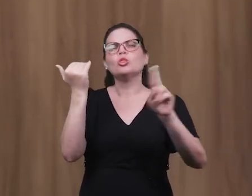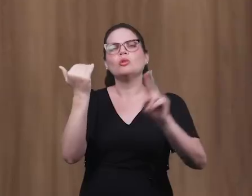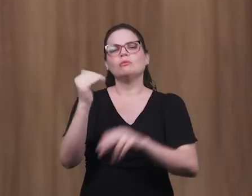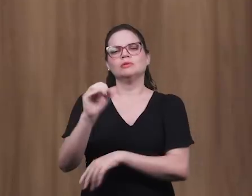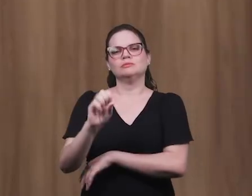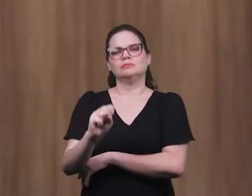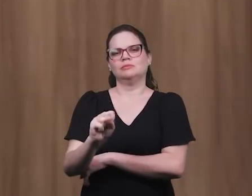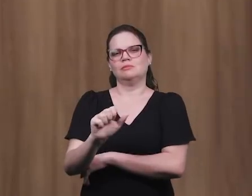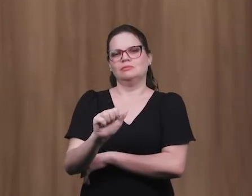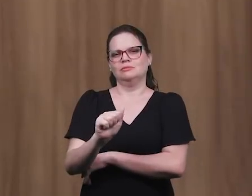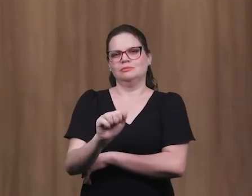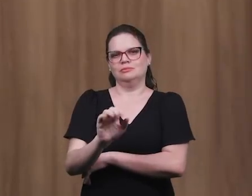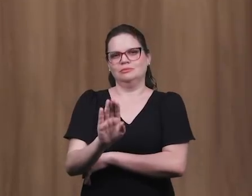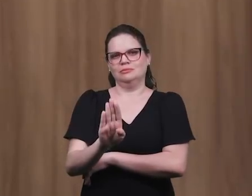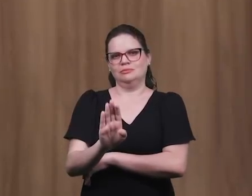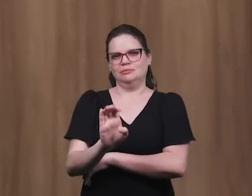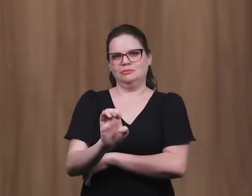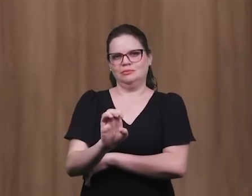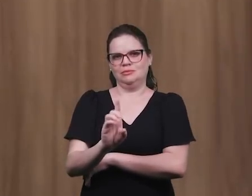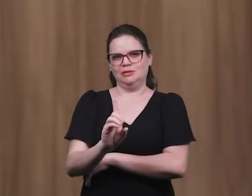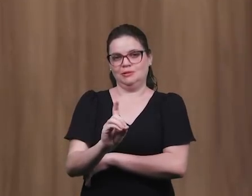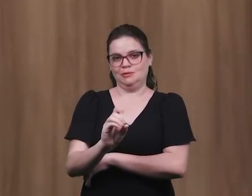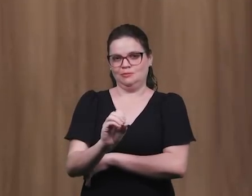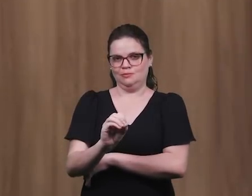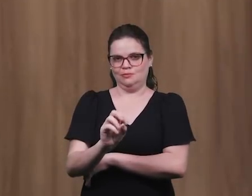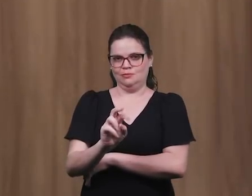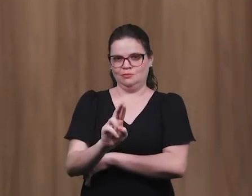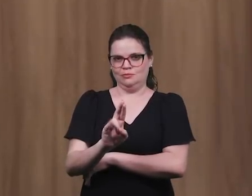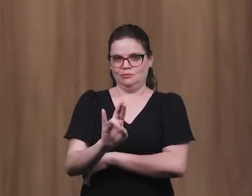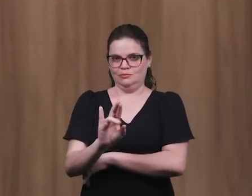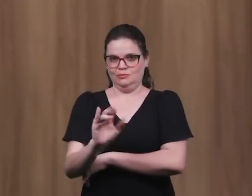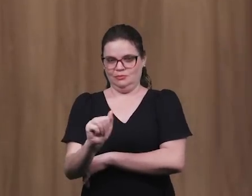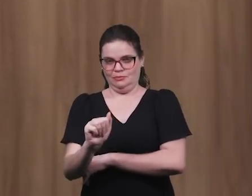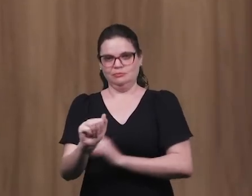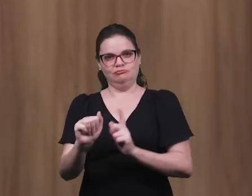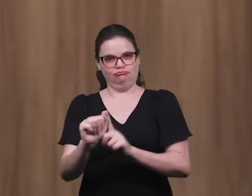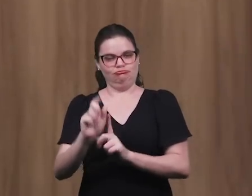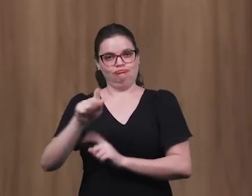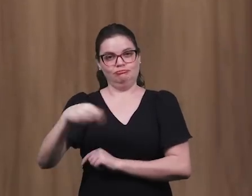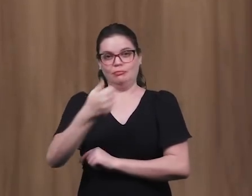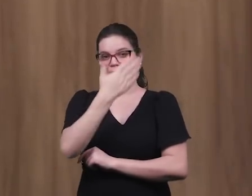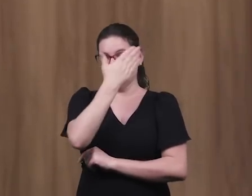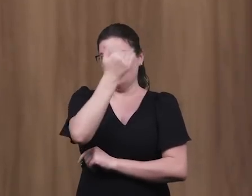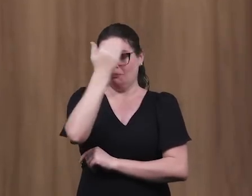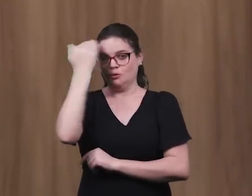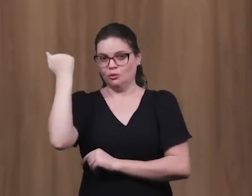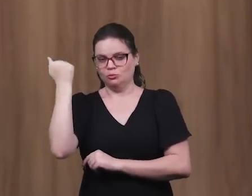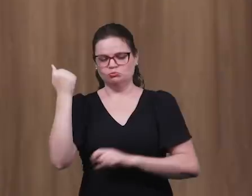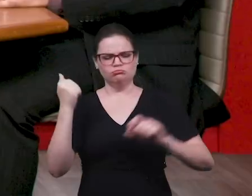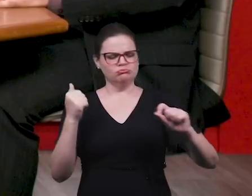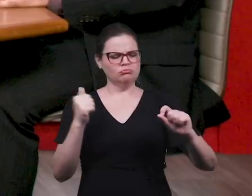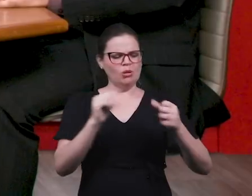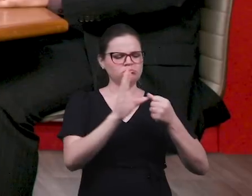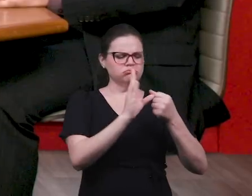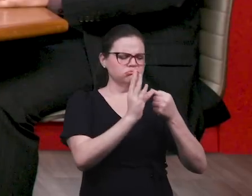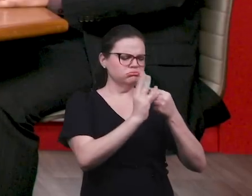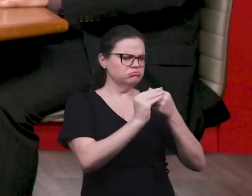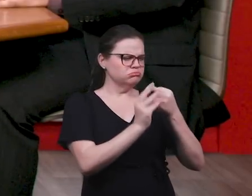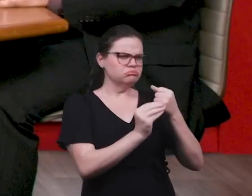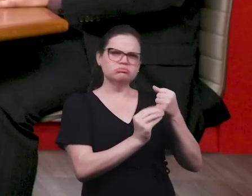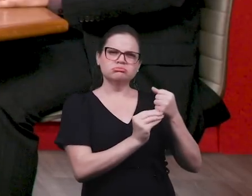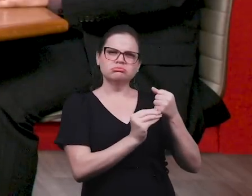aqui. Qual seria então a diferença de sabedoria para conhecimento, mero conhecimento? Bom,